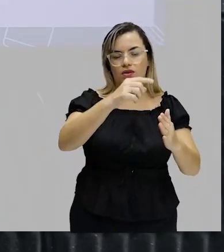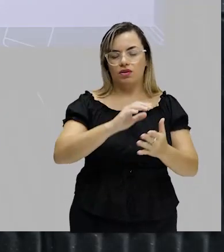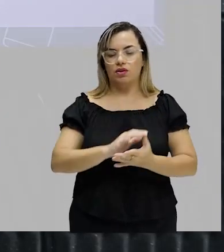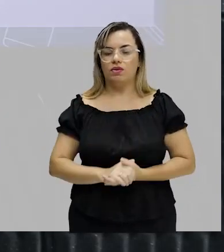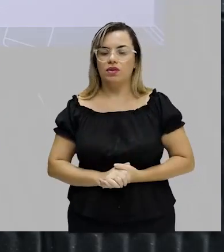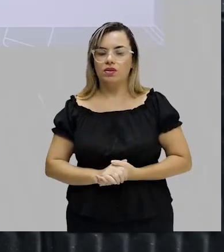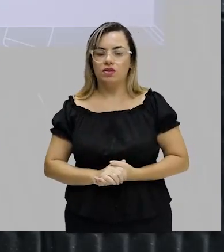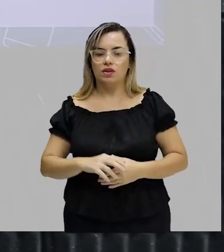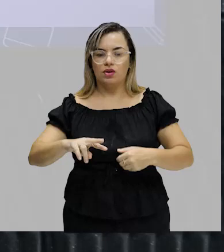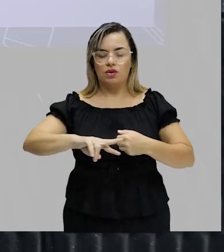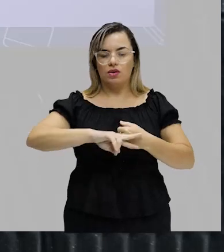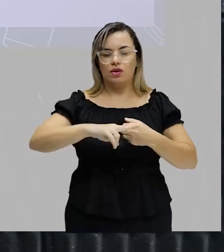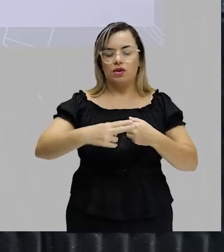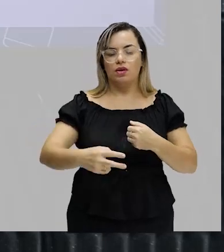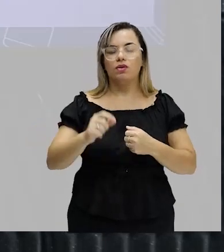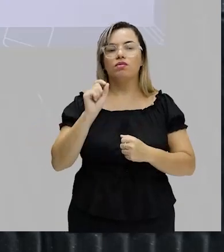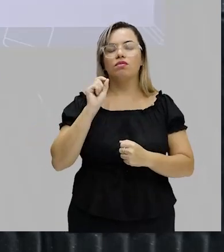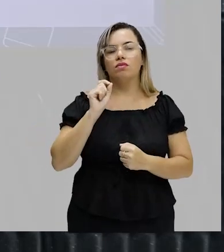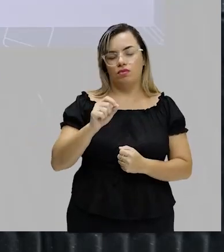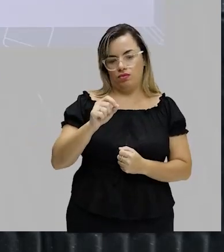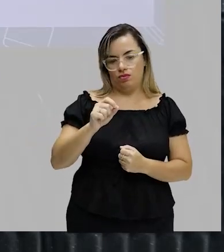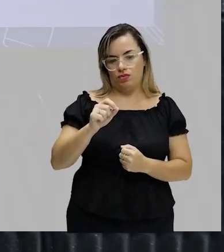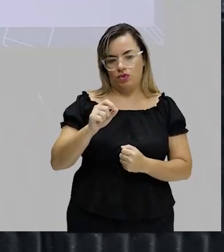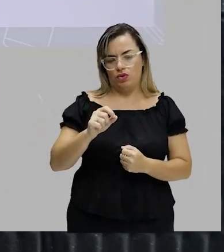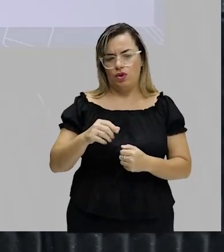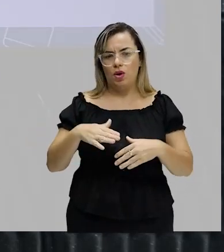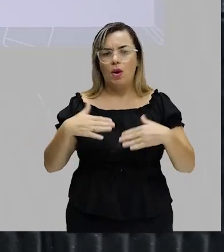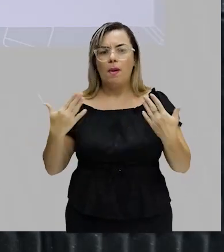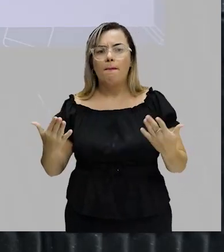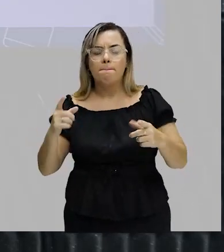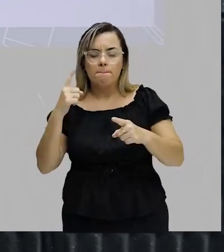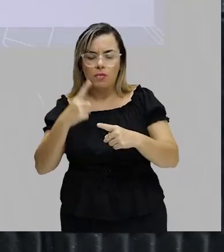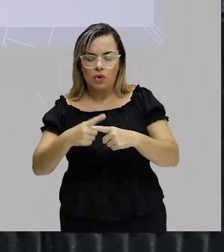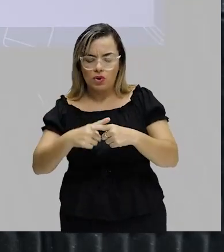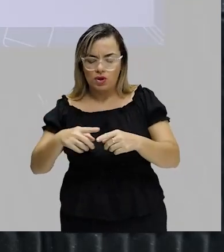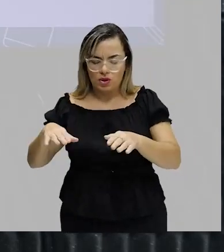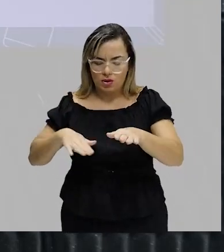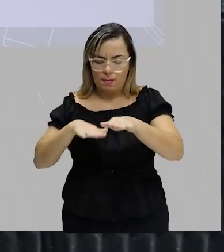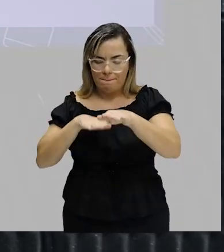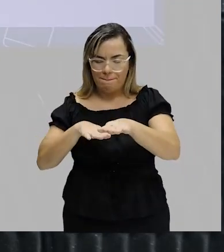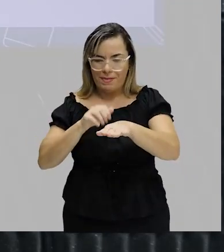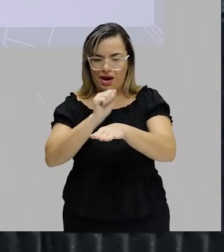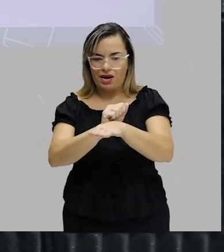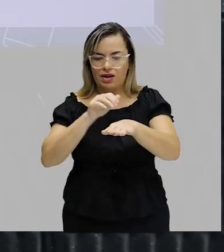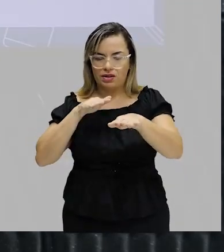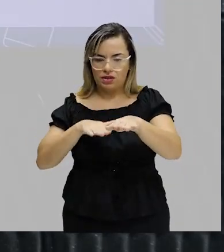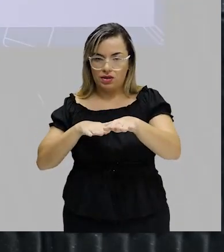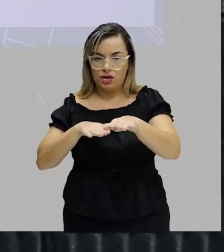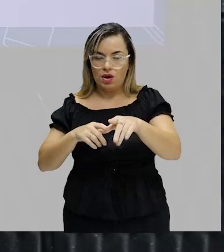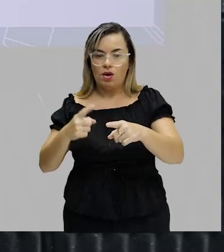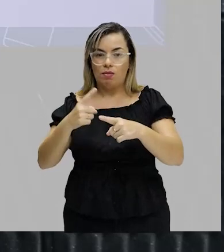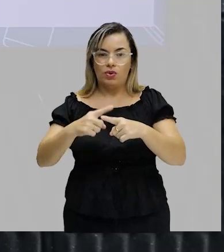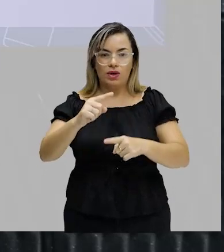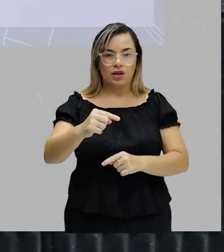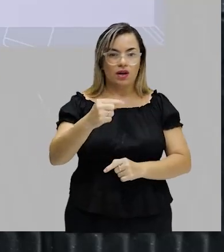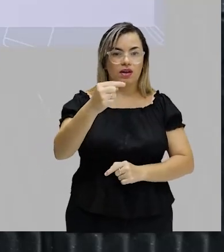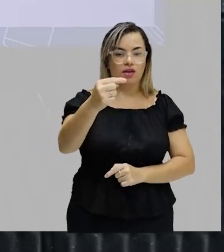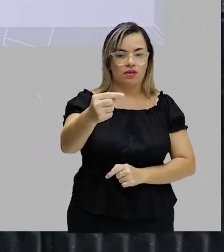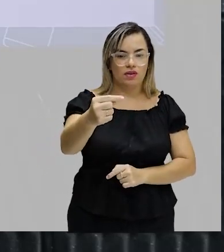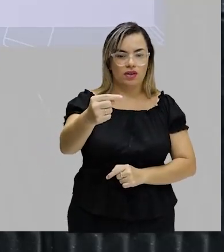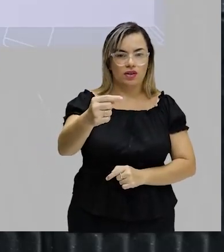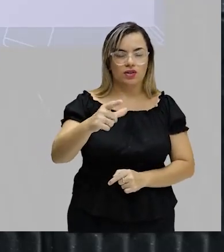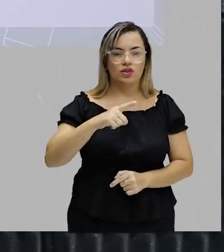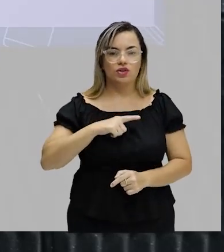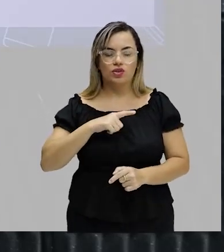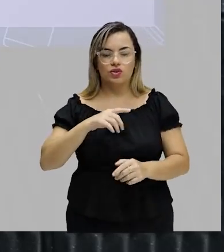a consequência. Qual é a causa de eu ter ficado presa no trânsito? Justamente o acidente. Exemplo de